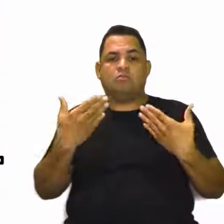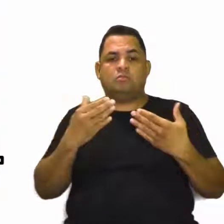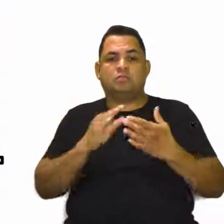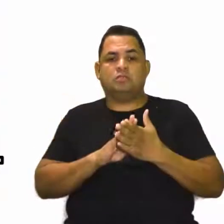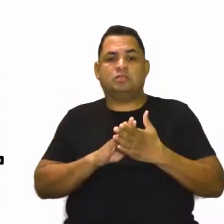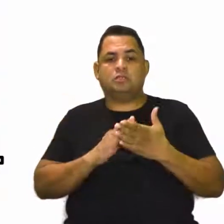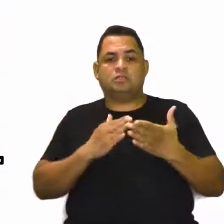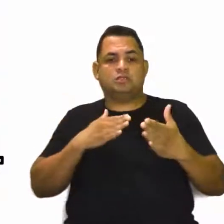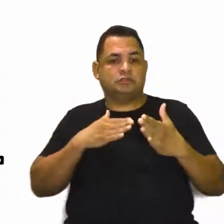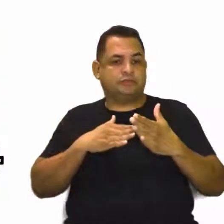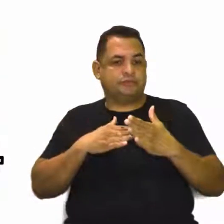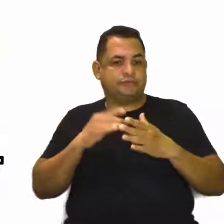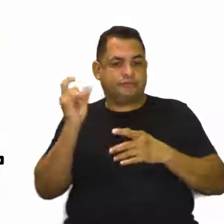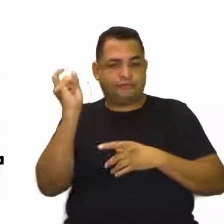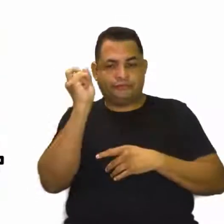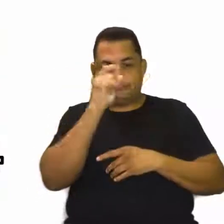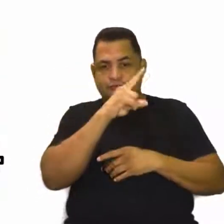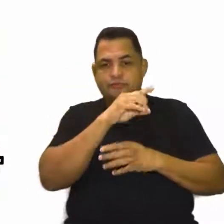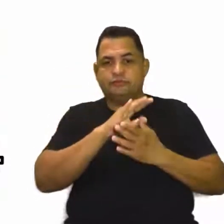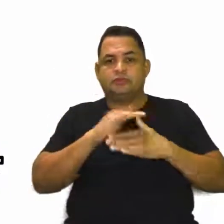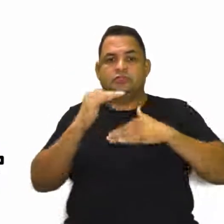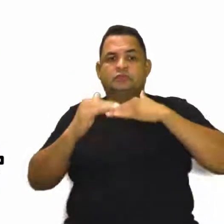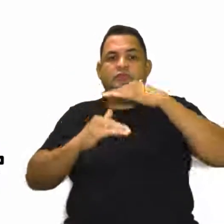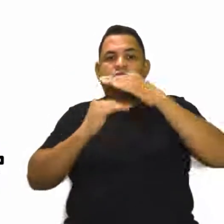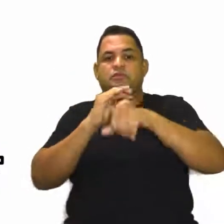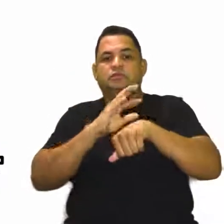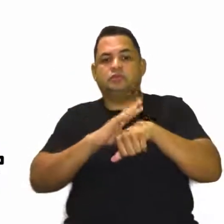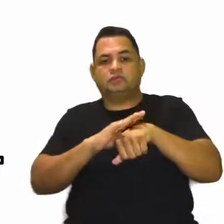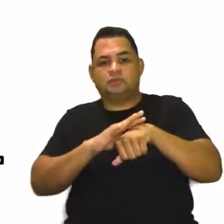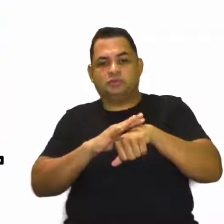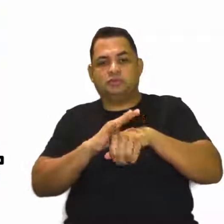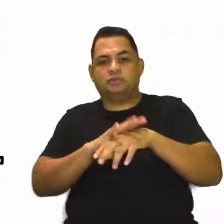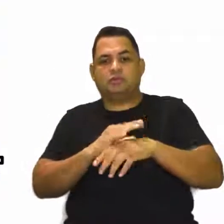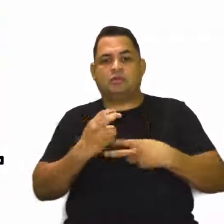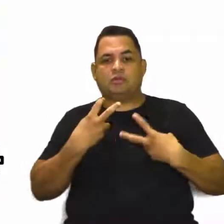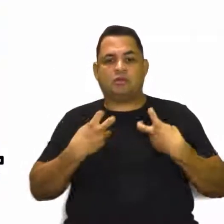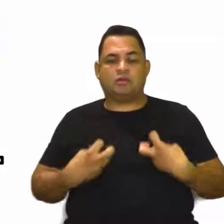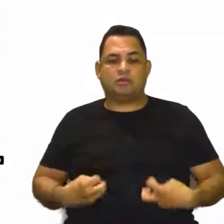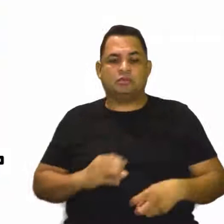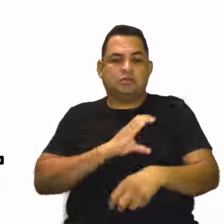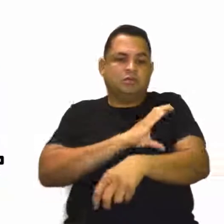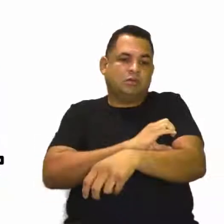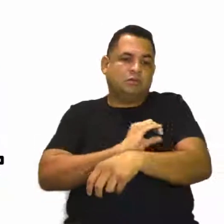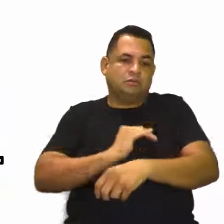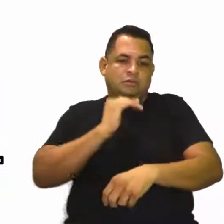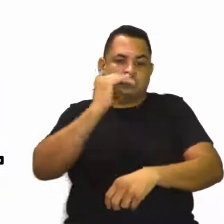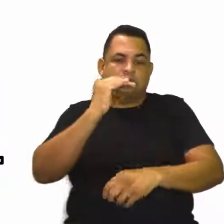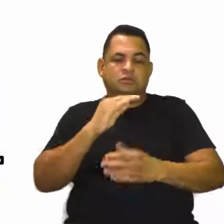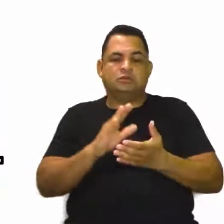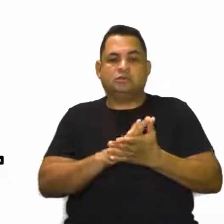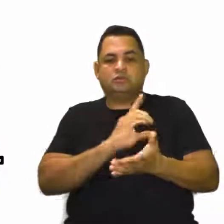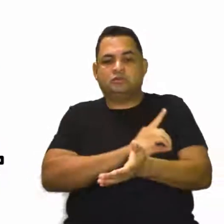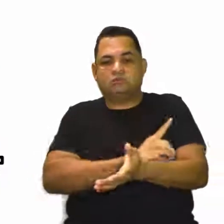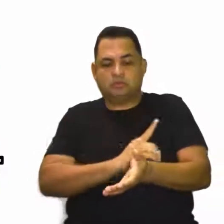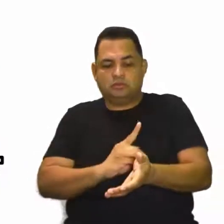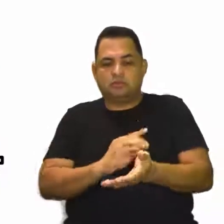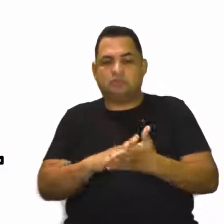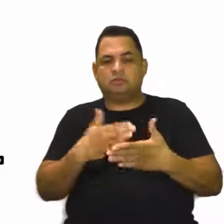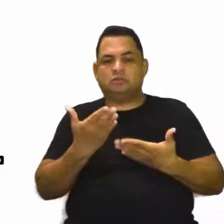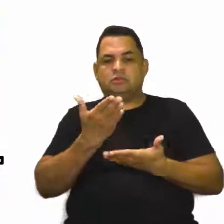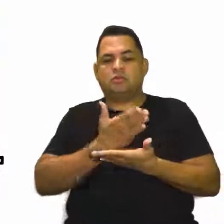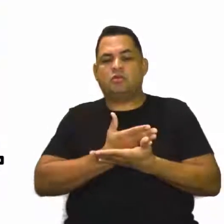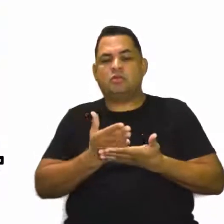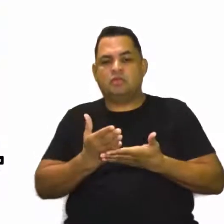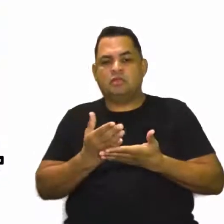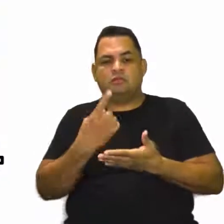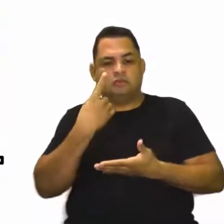impedir o desenvolvimento de doenças como câncer, hipertensão, osteoporose. Geralmente esses são os benefícios mais visíveis, né? Você começa a fazer